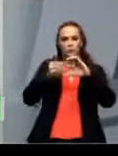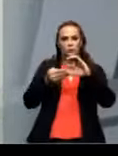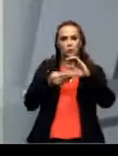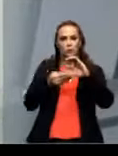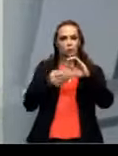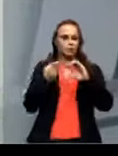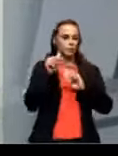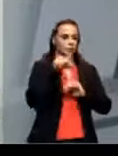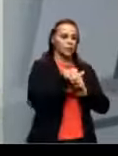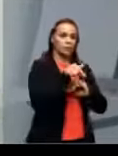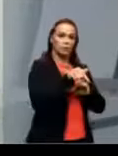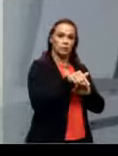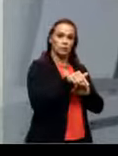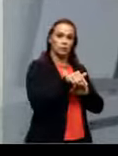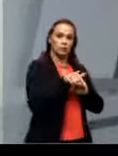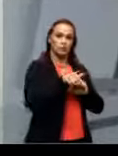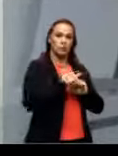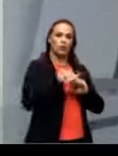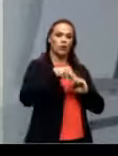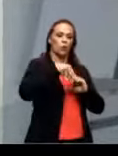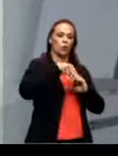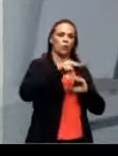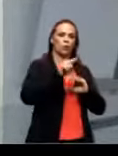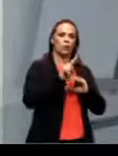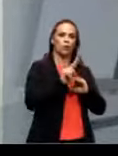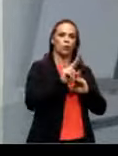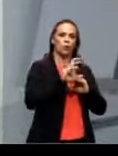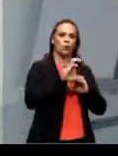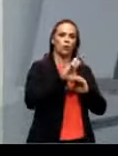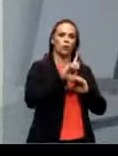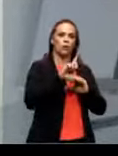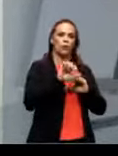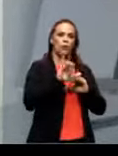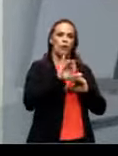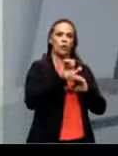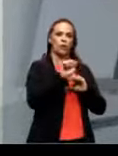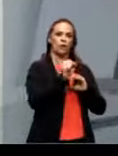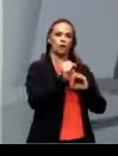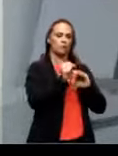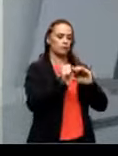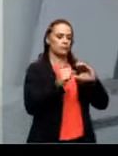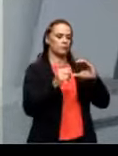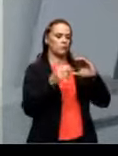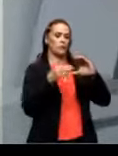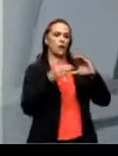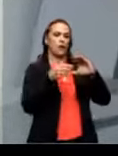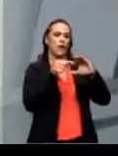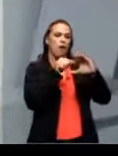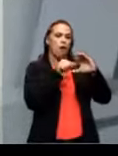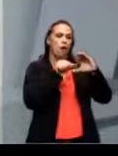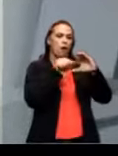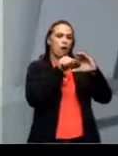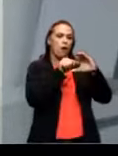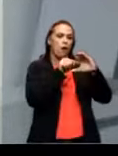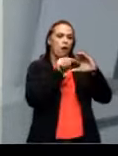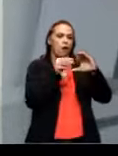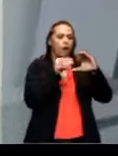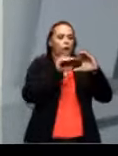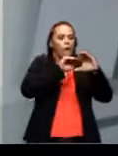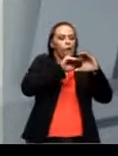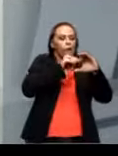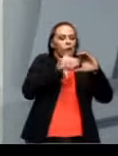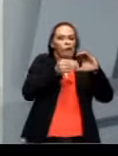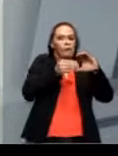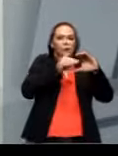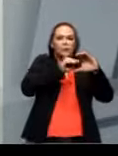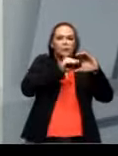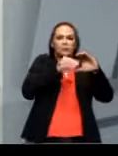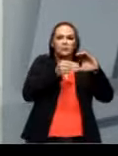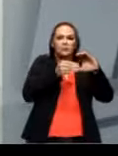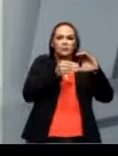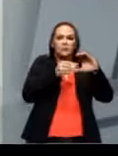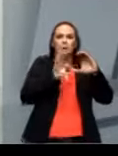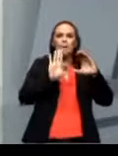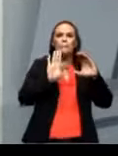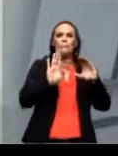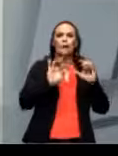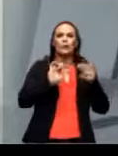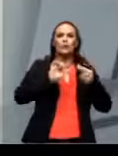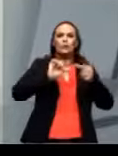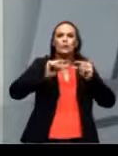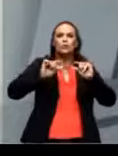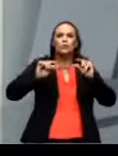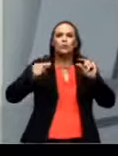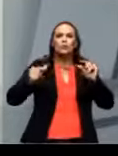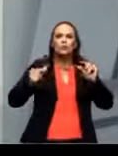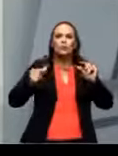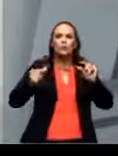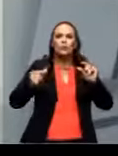o material genético da célula, que pode ser tanto DNA como RNA. Mas em termos estruturais, a sua